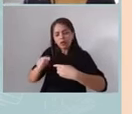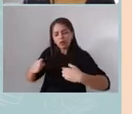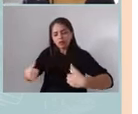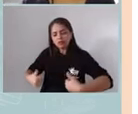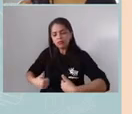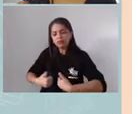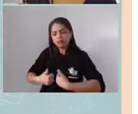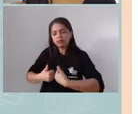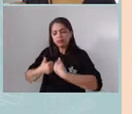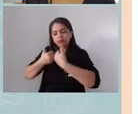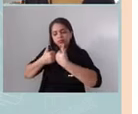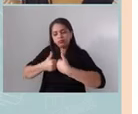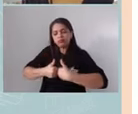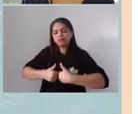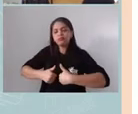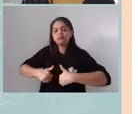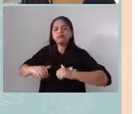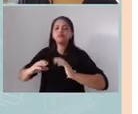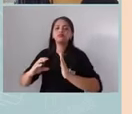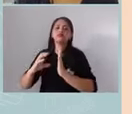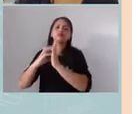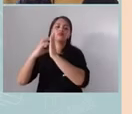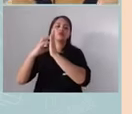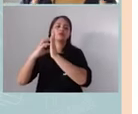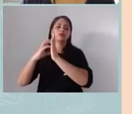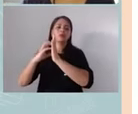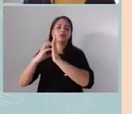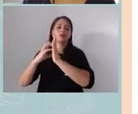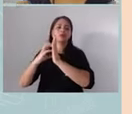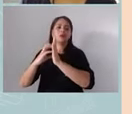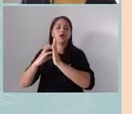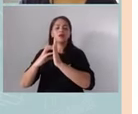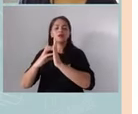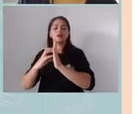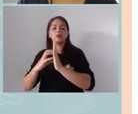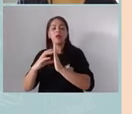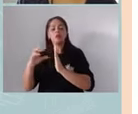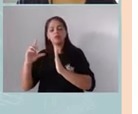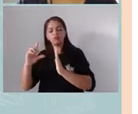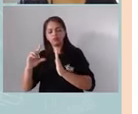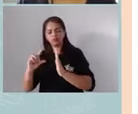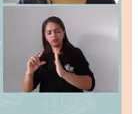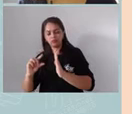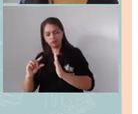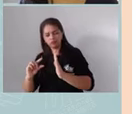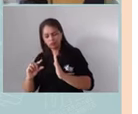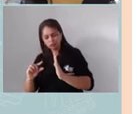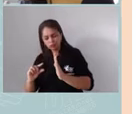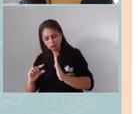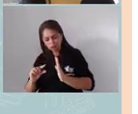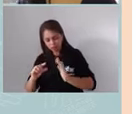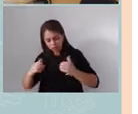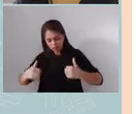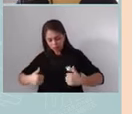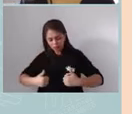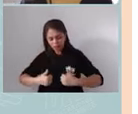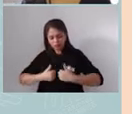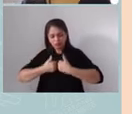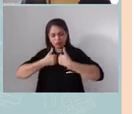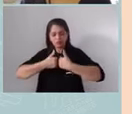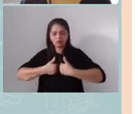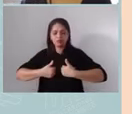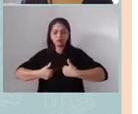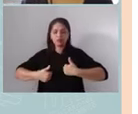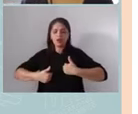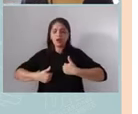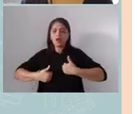AIDS, tá? E aí, o que vai acontecer? Com a imunodeficiência, a pessoa vai ficar ali mais suscetível a adquirir outras